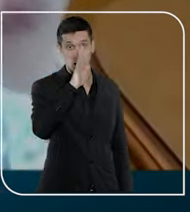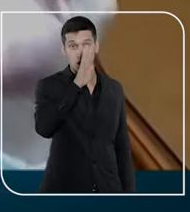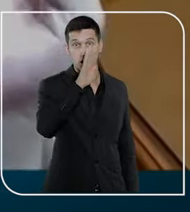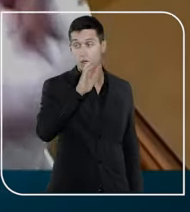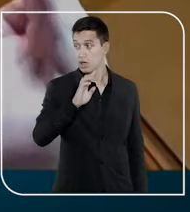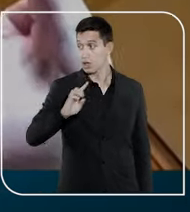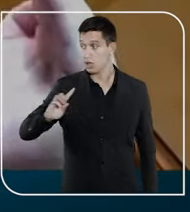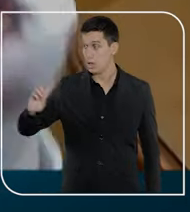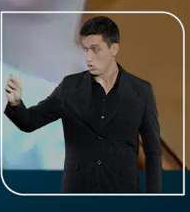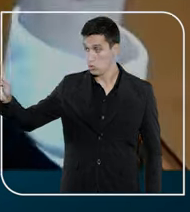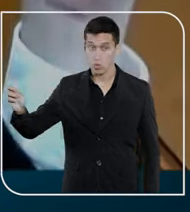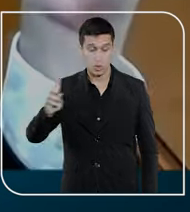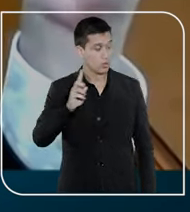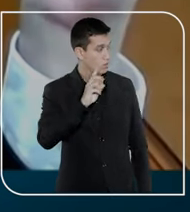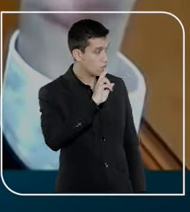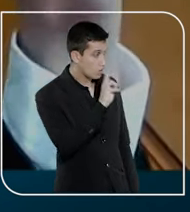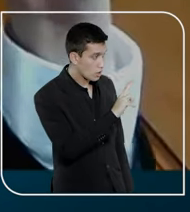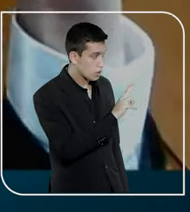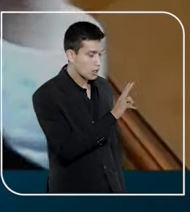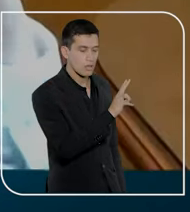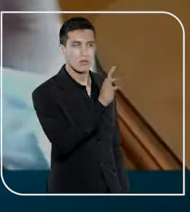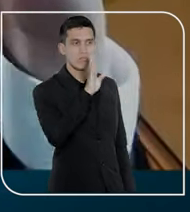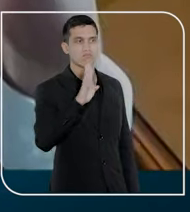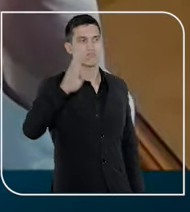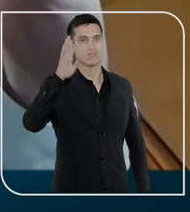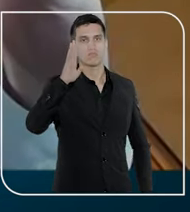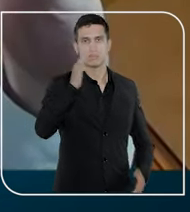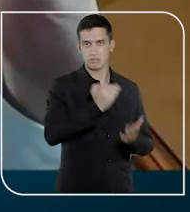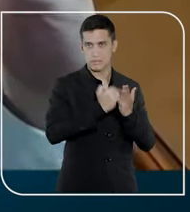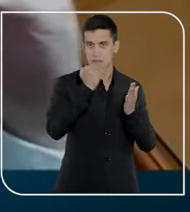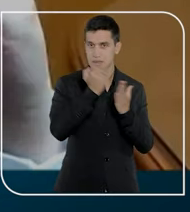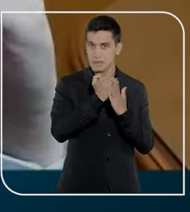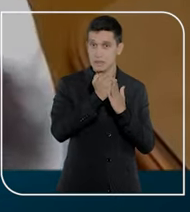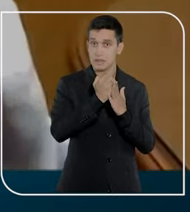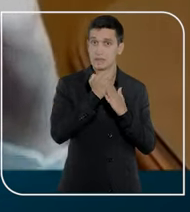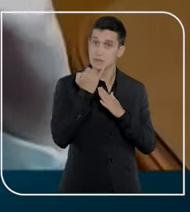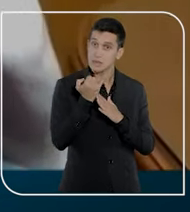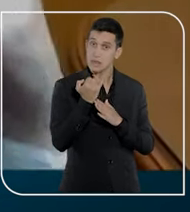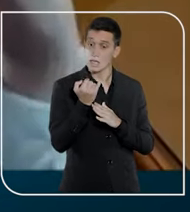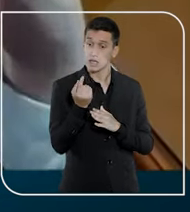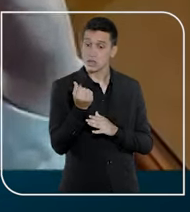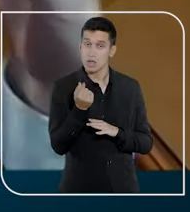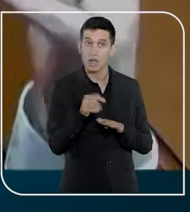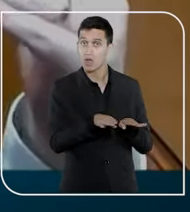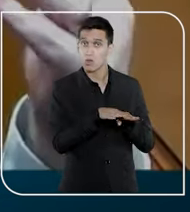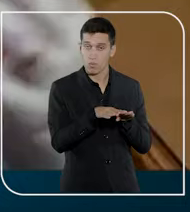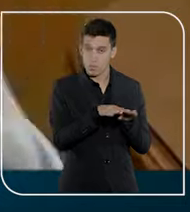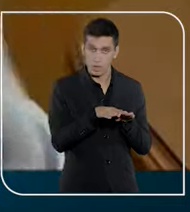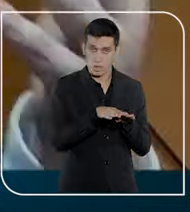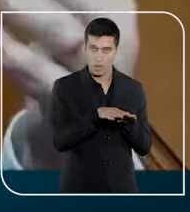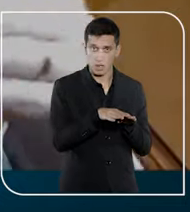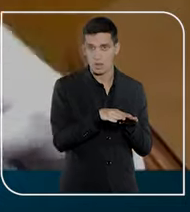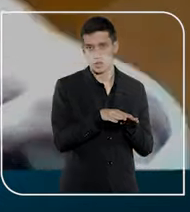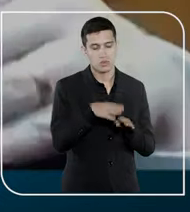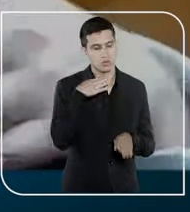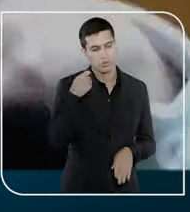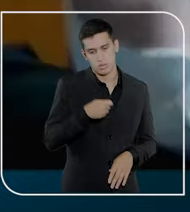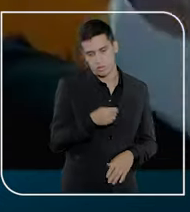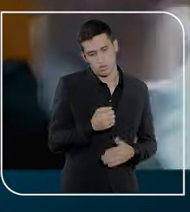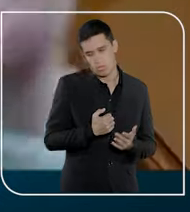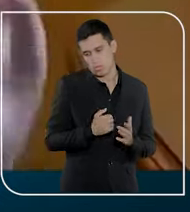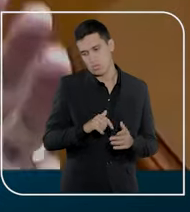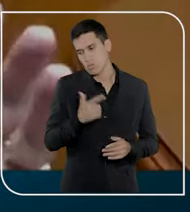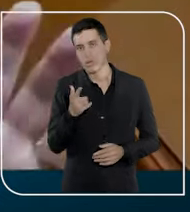que dar mais quando ele for intimado. Se ele igualar o preço, aí o juiz vai abrir outra. Ó, vocês igualaram o